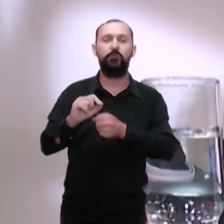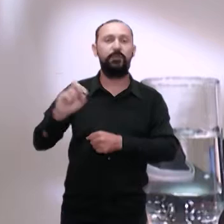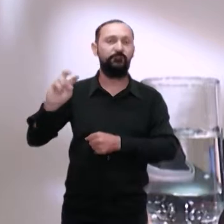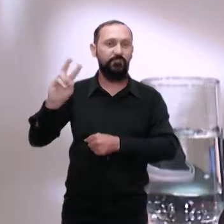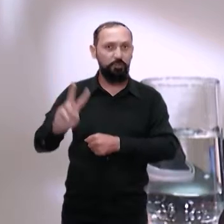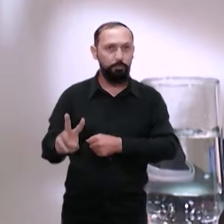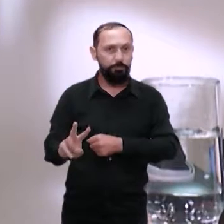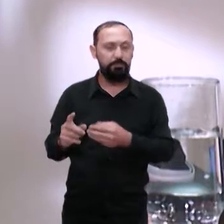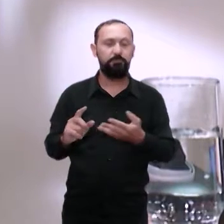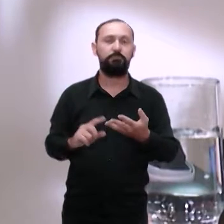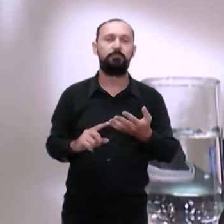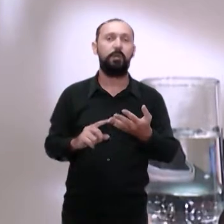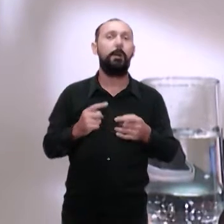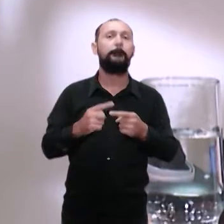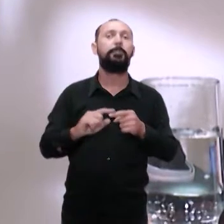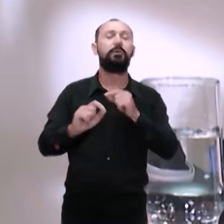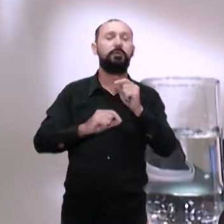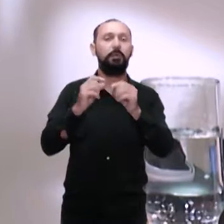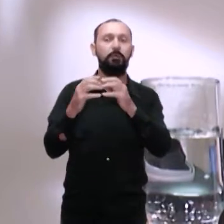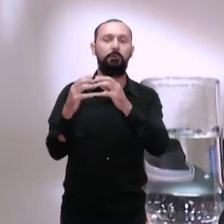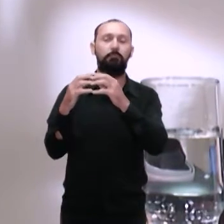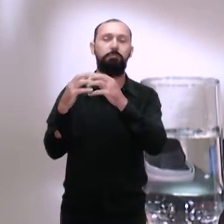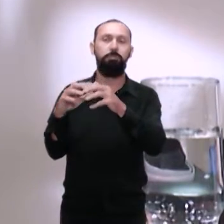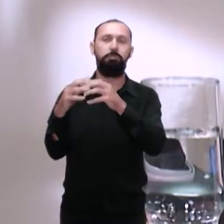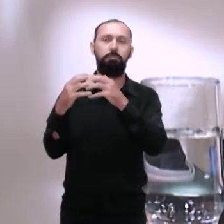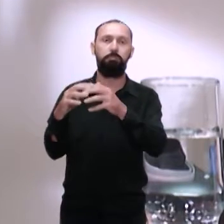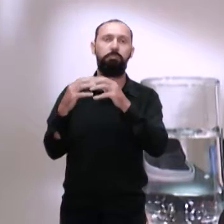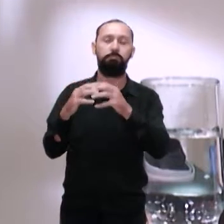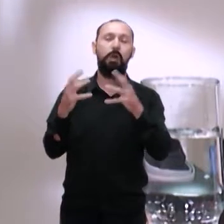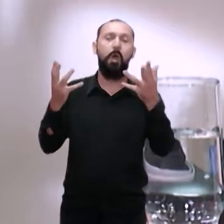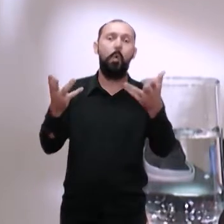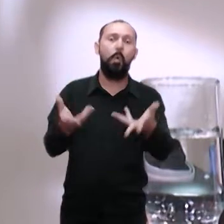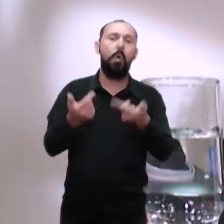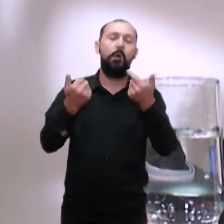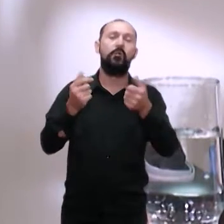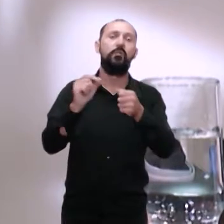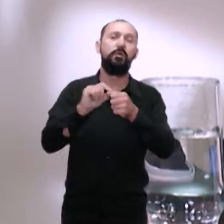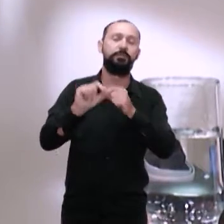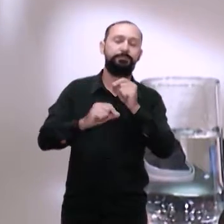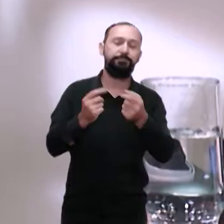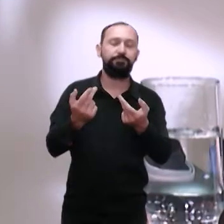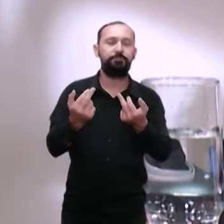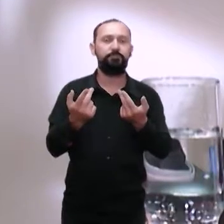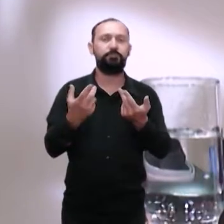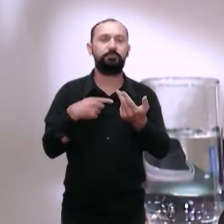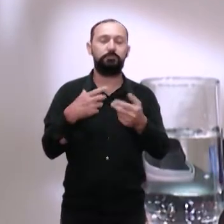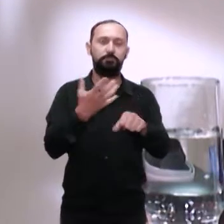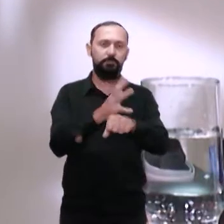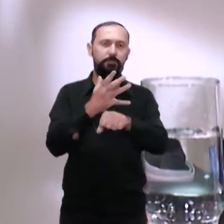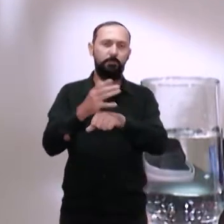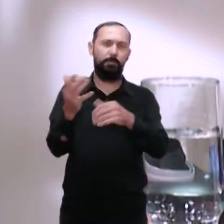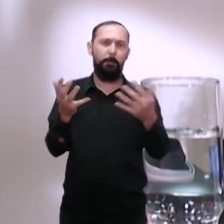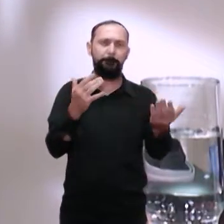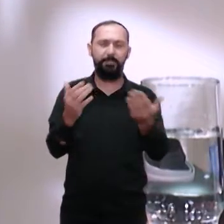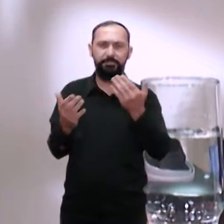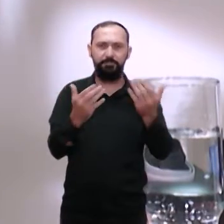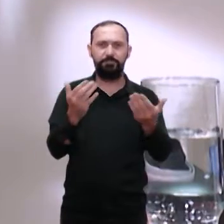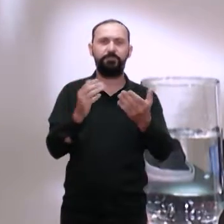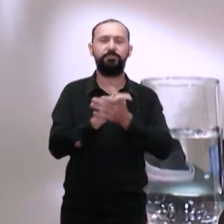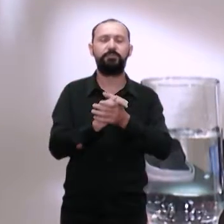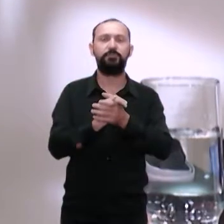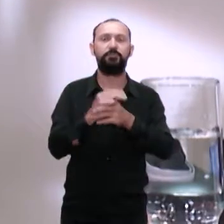os jovens que vão fazer o vestibular, porque deixar o cérebro mais funcional, fazendo